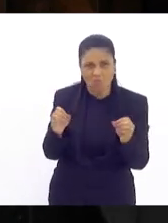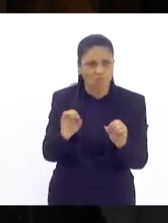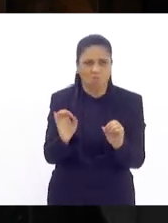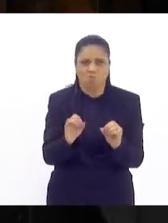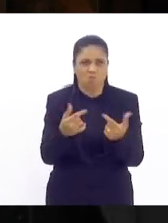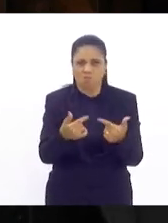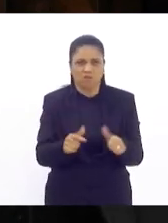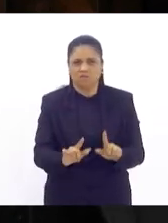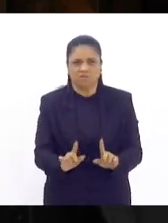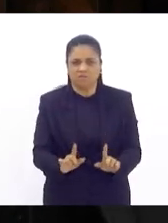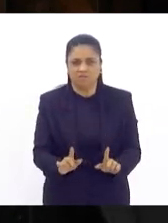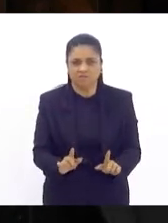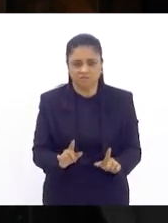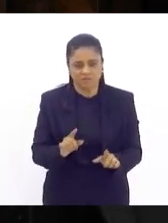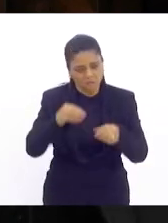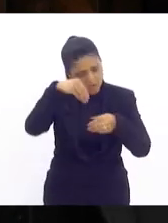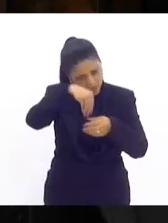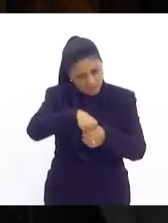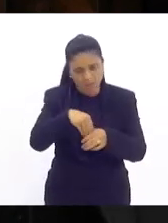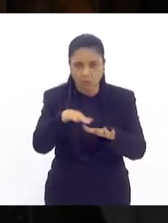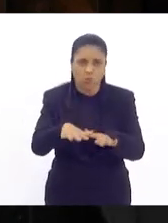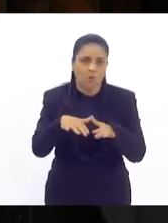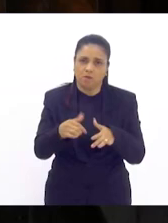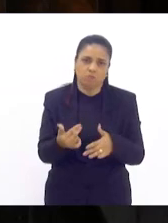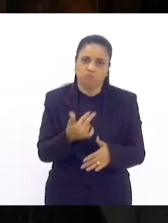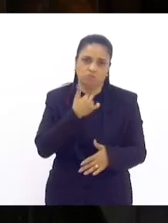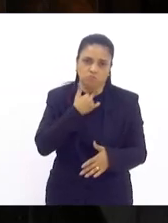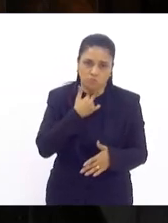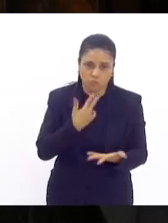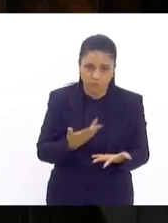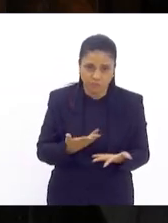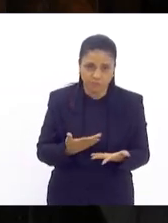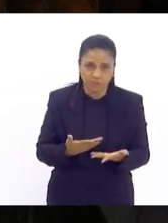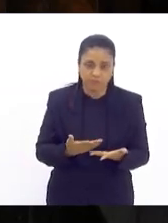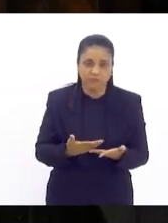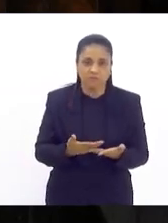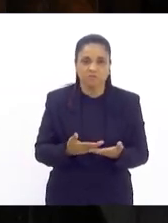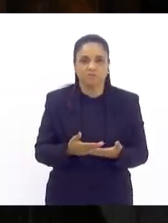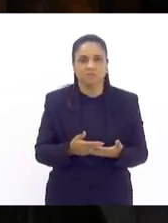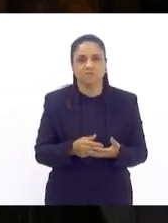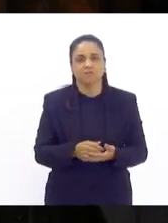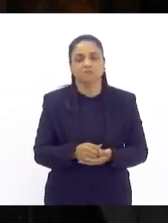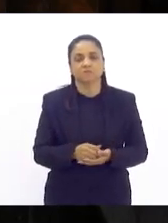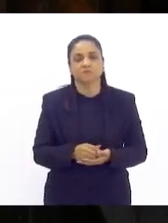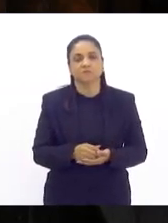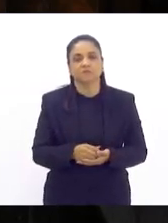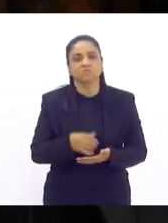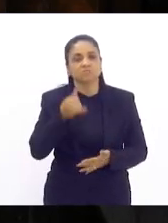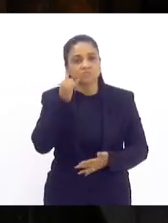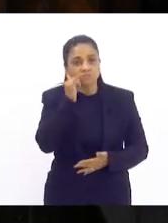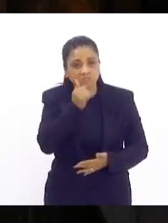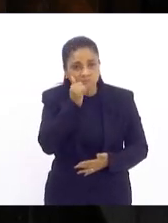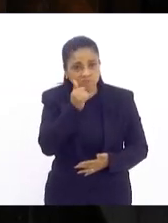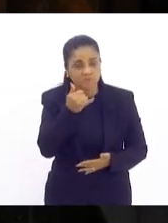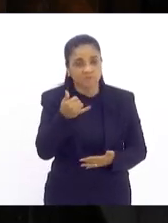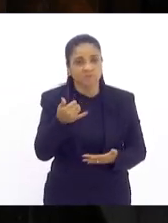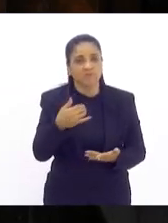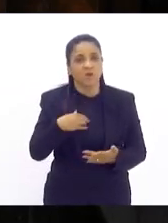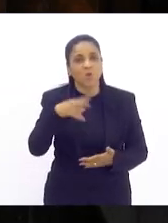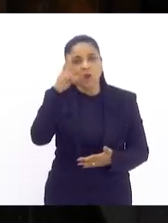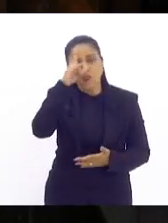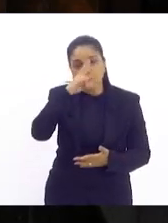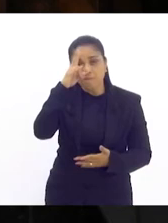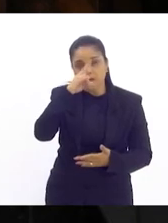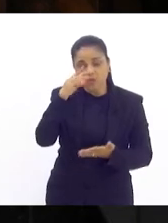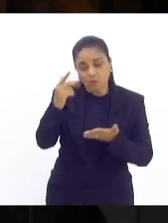pelo menos dentro do Parlamento dito isso presidente lembrei desse livro